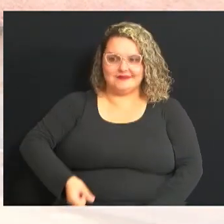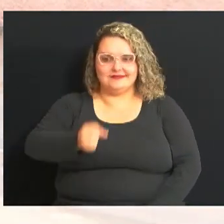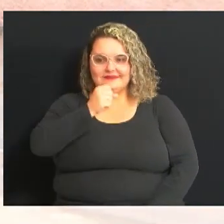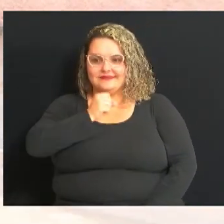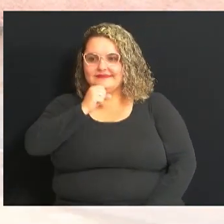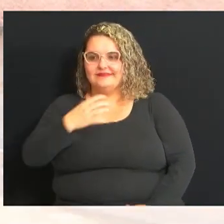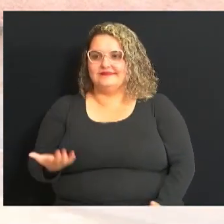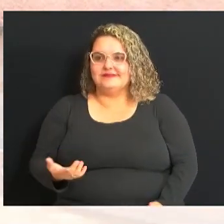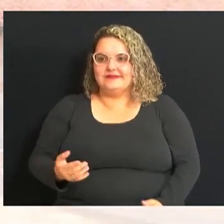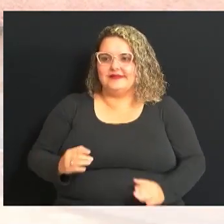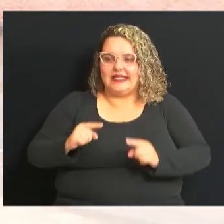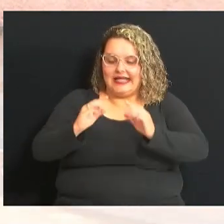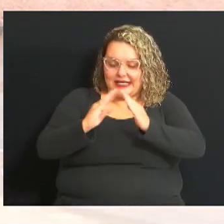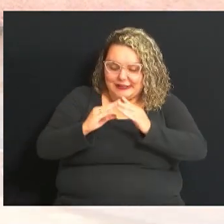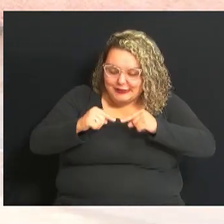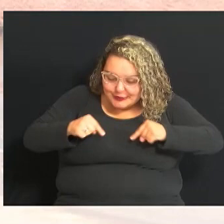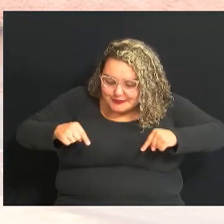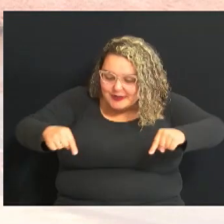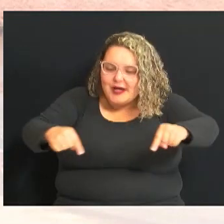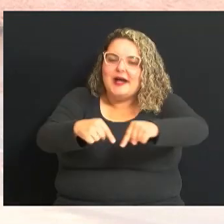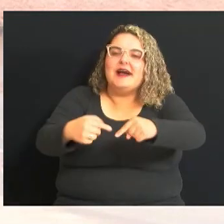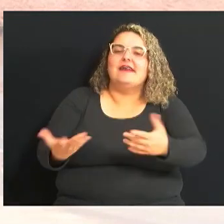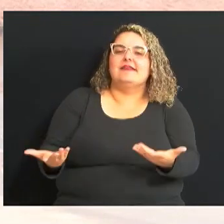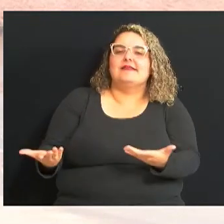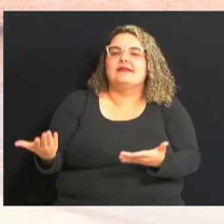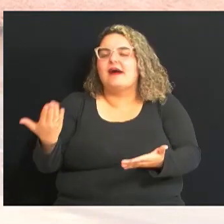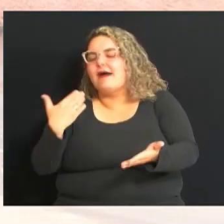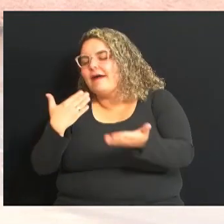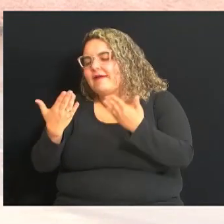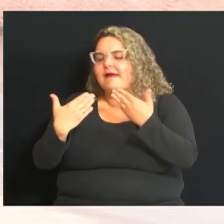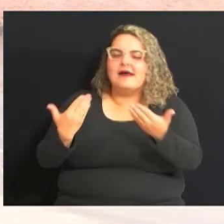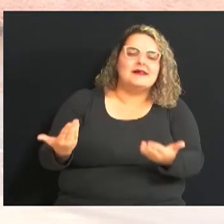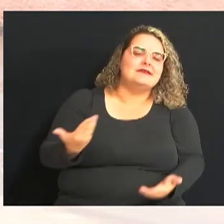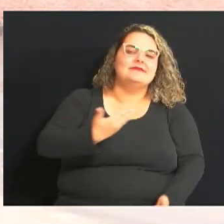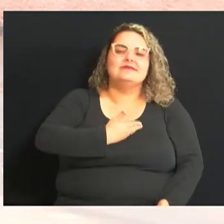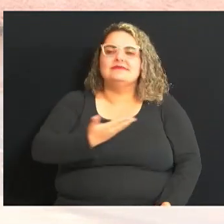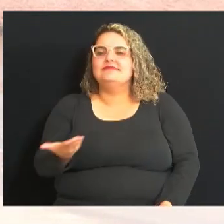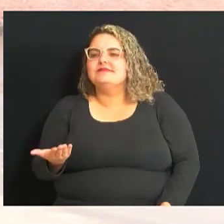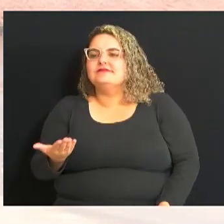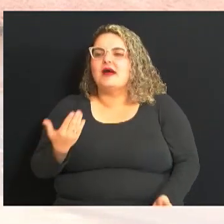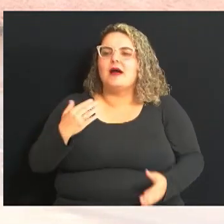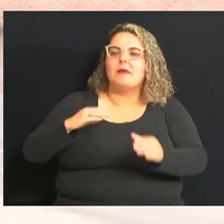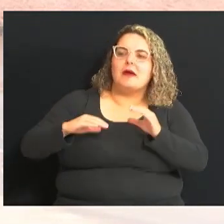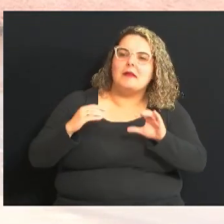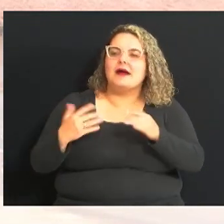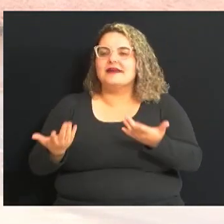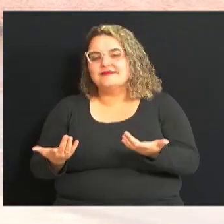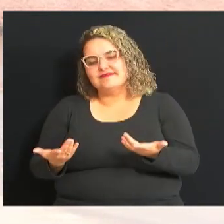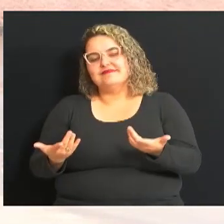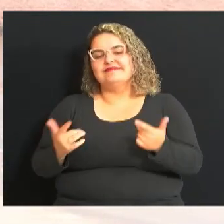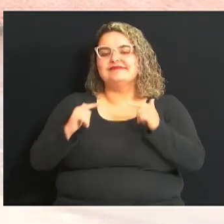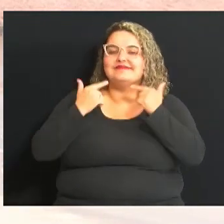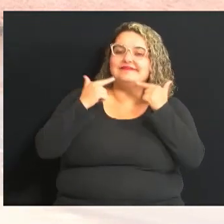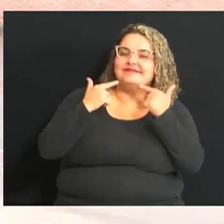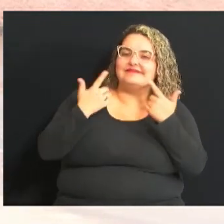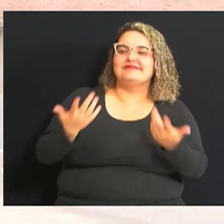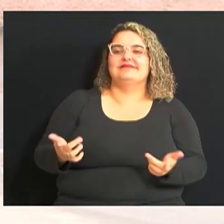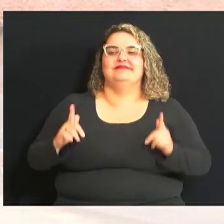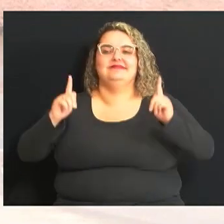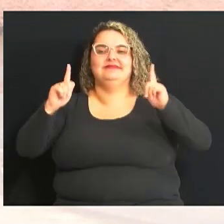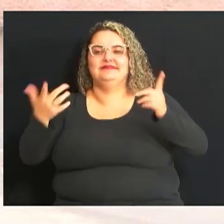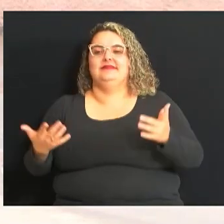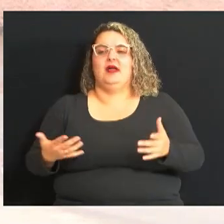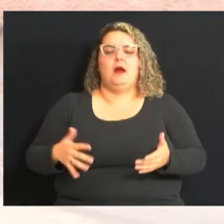fundo de quintal, aquela resenha entre os amigos. E para se divertir, começou aquele pagode